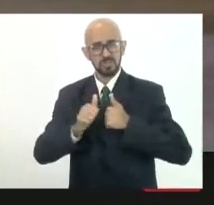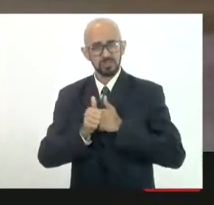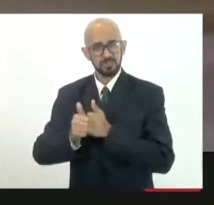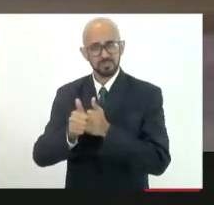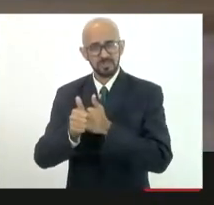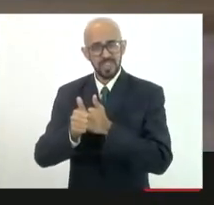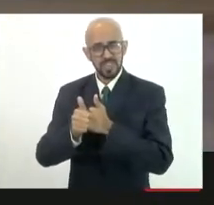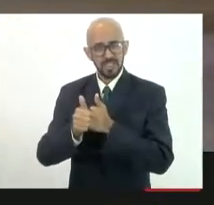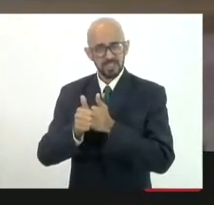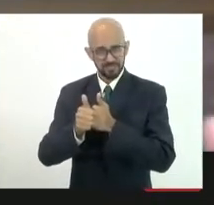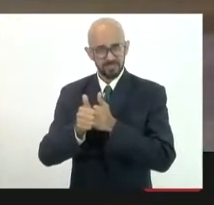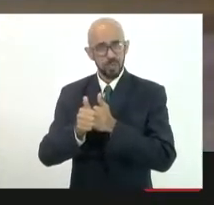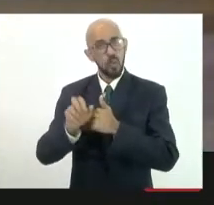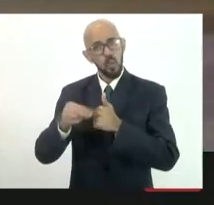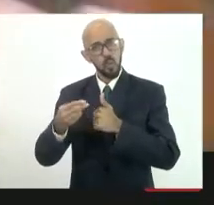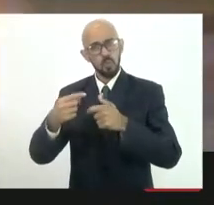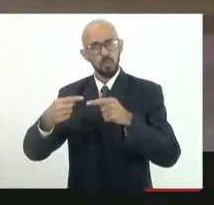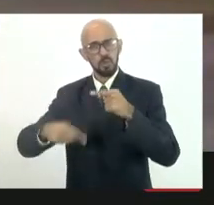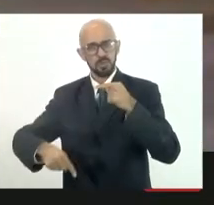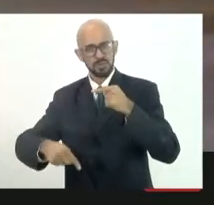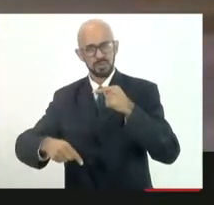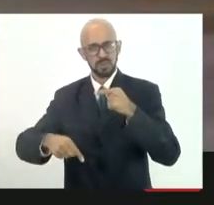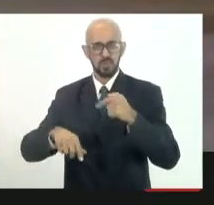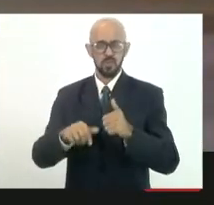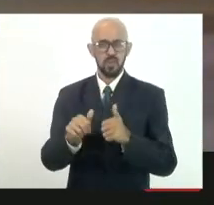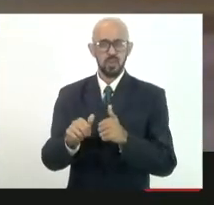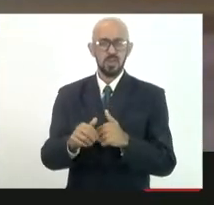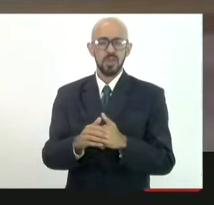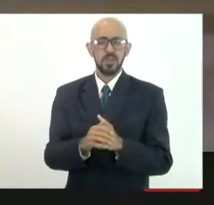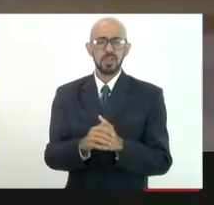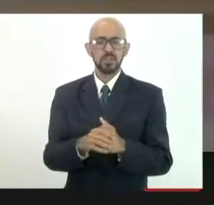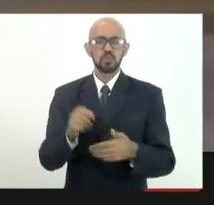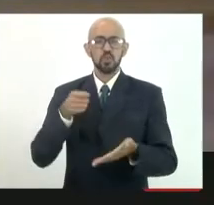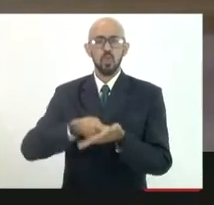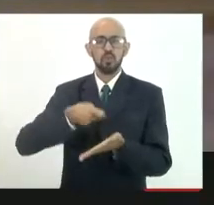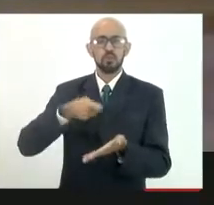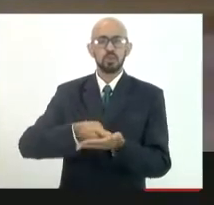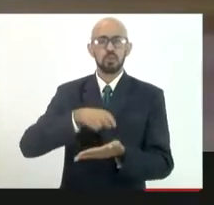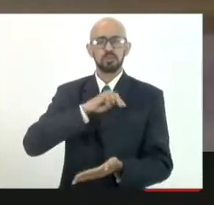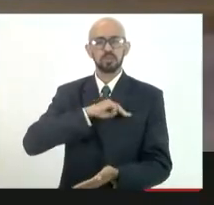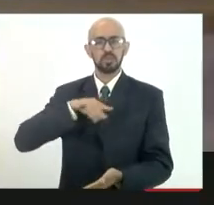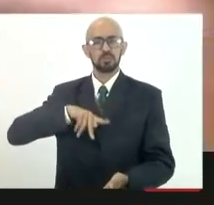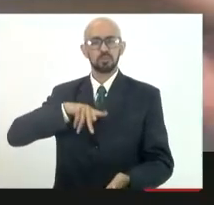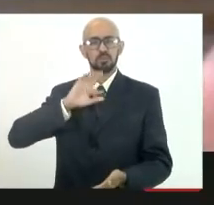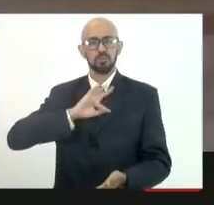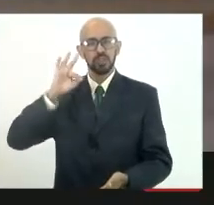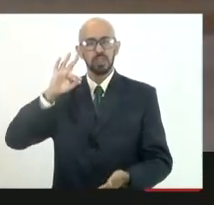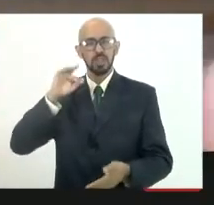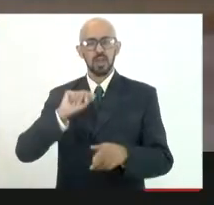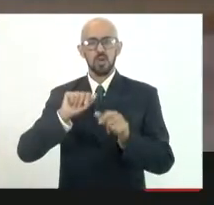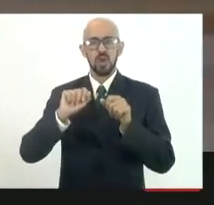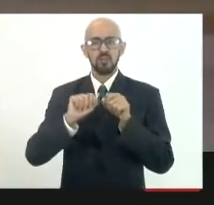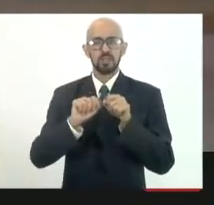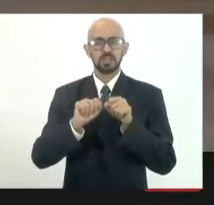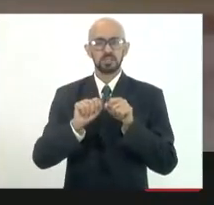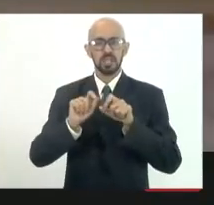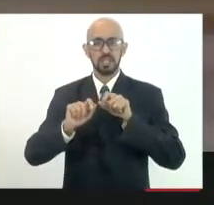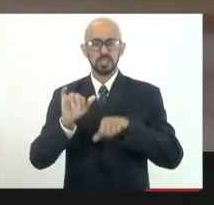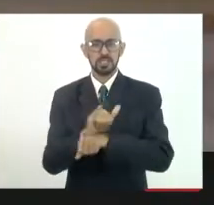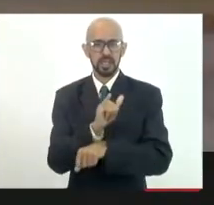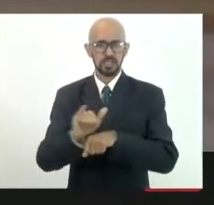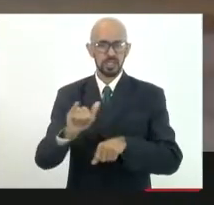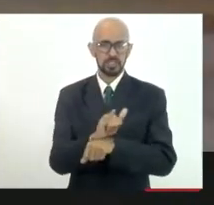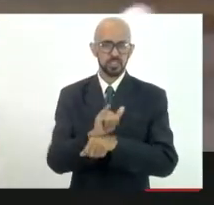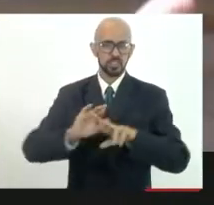e proibições. E isso obrigou o Ministério Público Federal a tentar novas estratégias